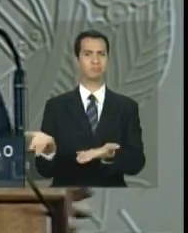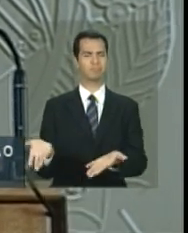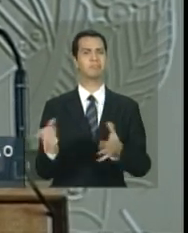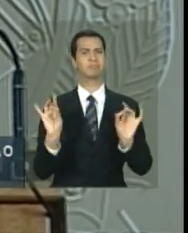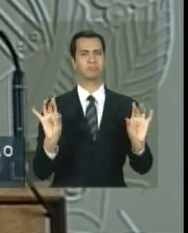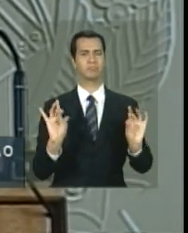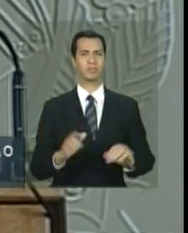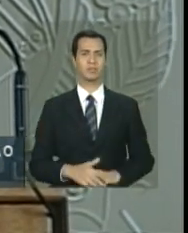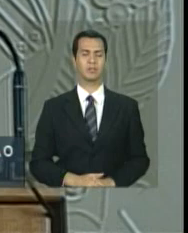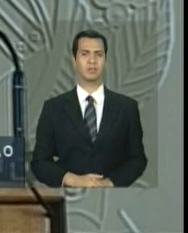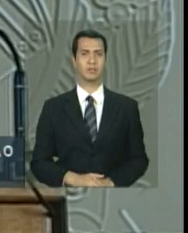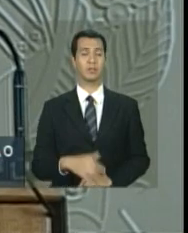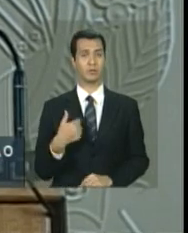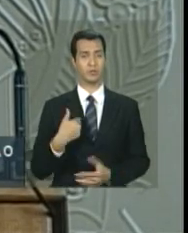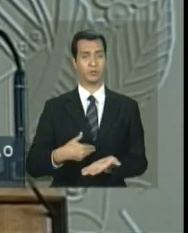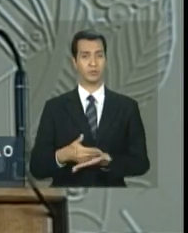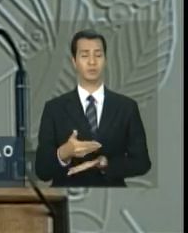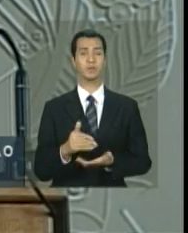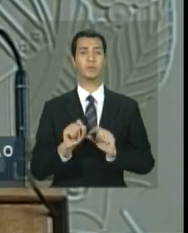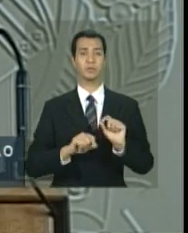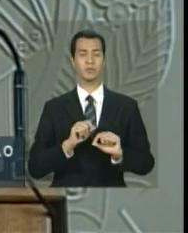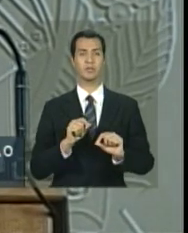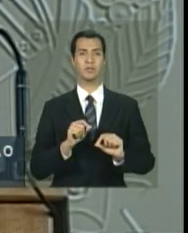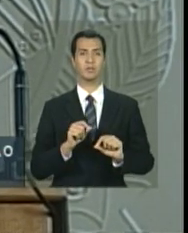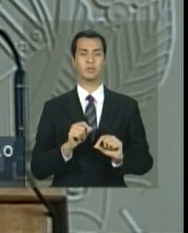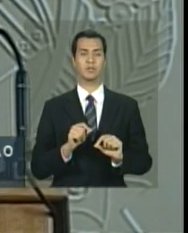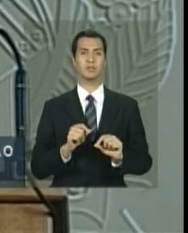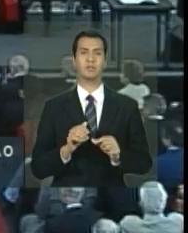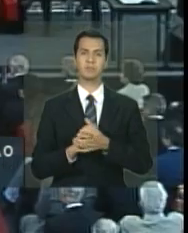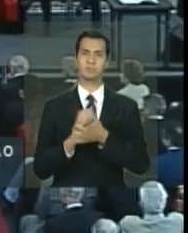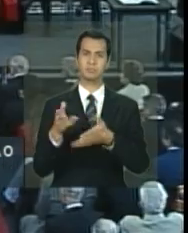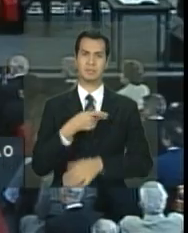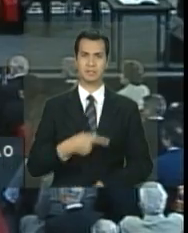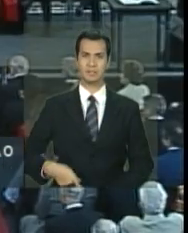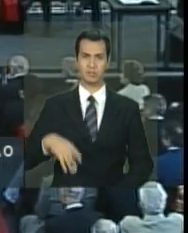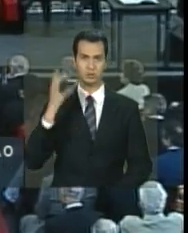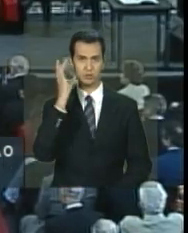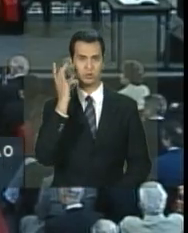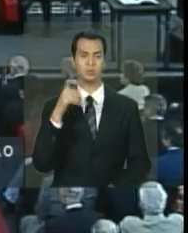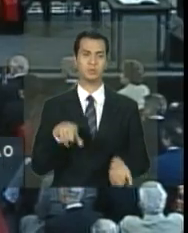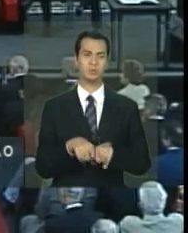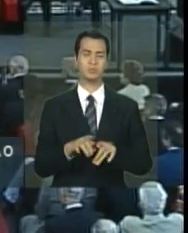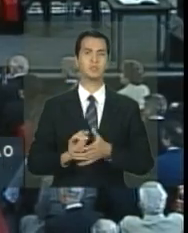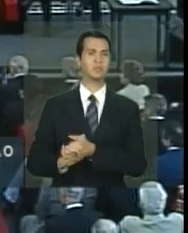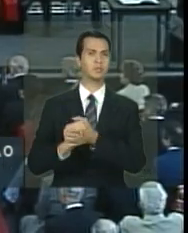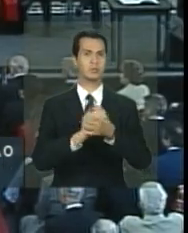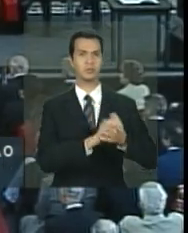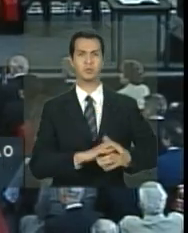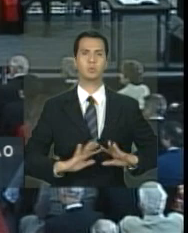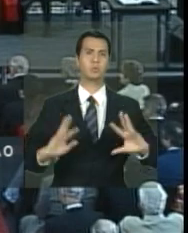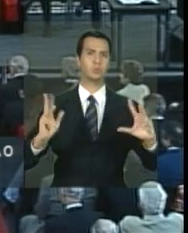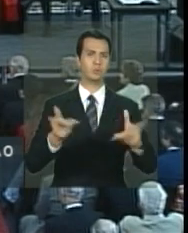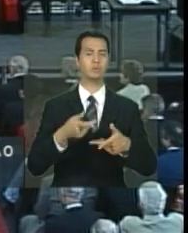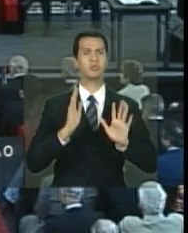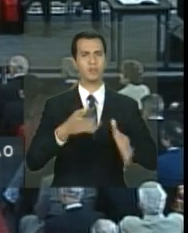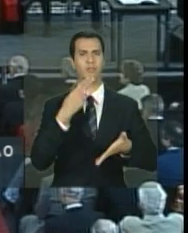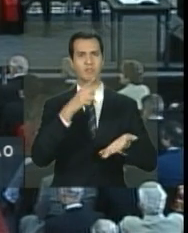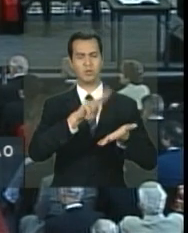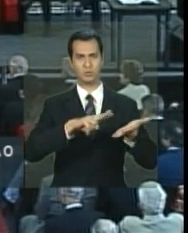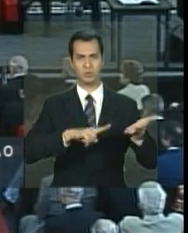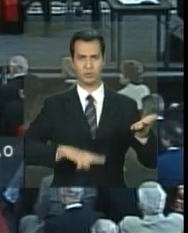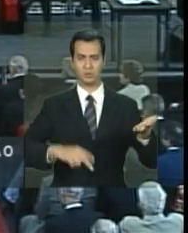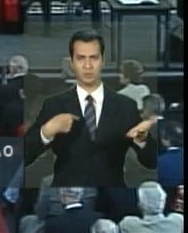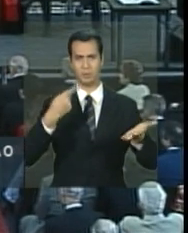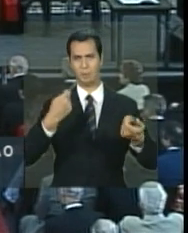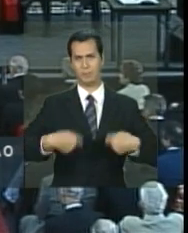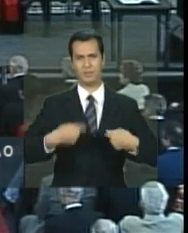tomarei a liberdade, presidente Dilma, governador, Dom Gilo, eu tomarei a liberdade de saudar a todos que já foram aqui nominados para não